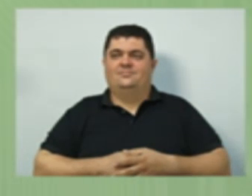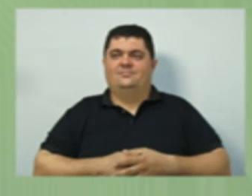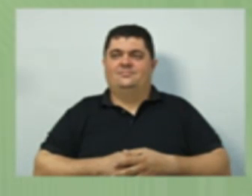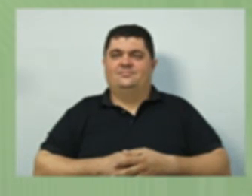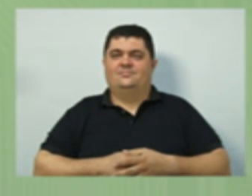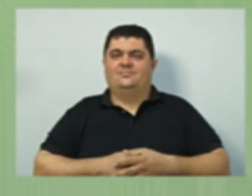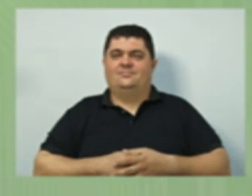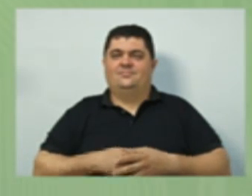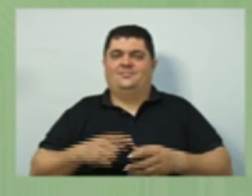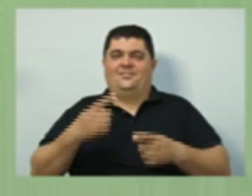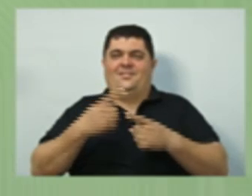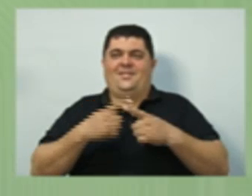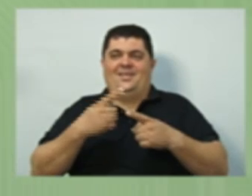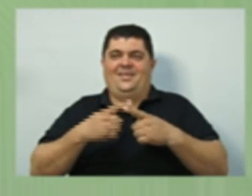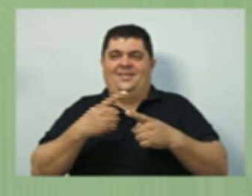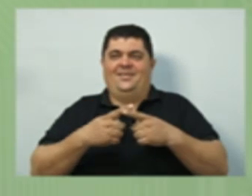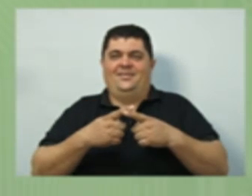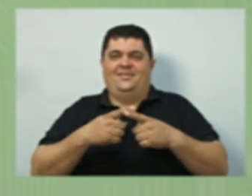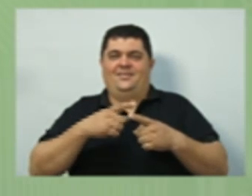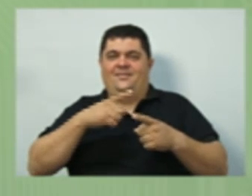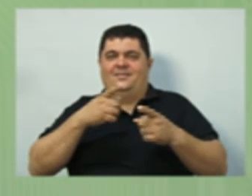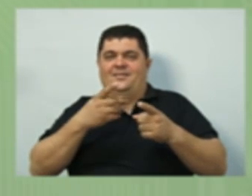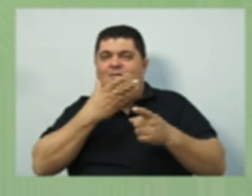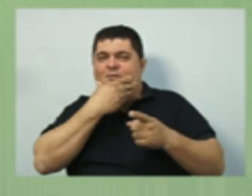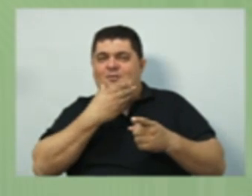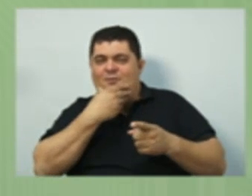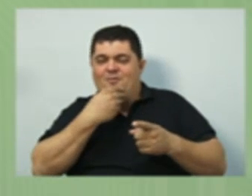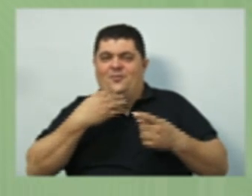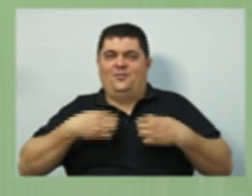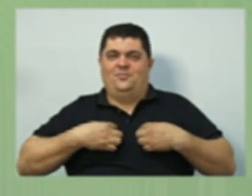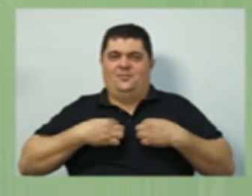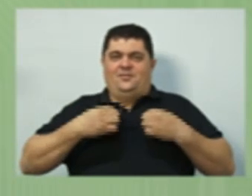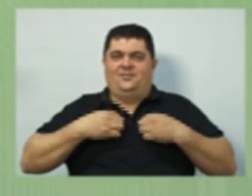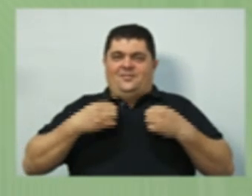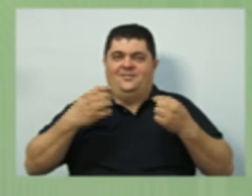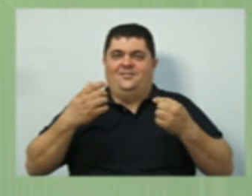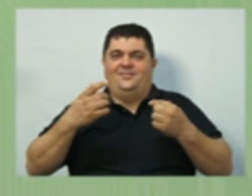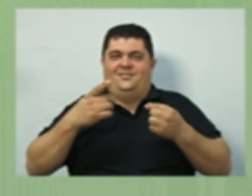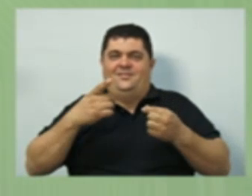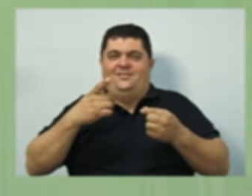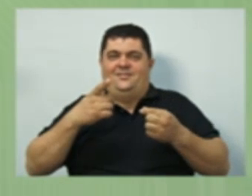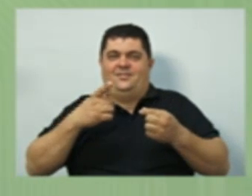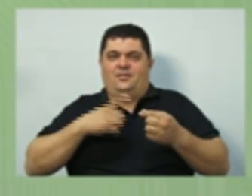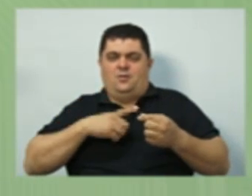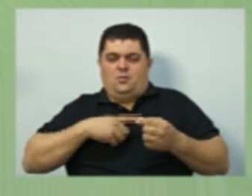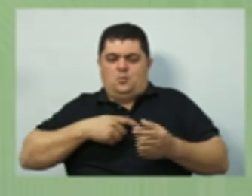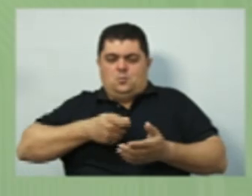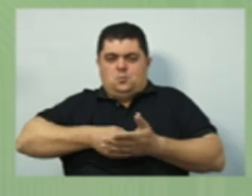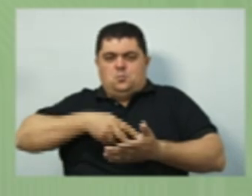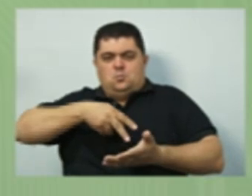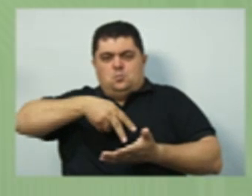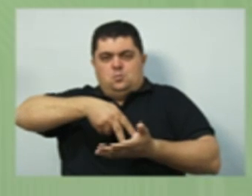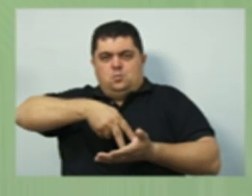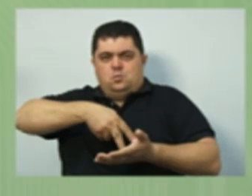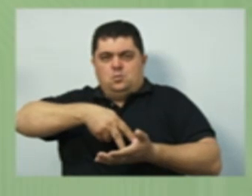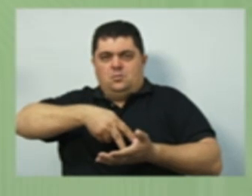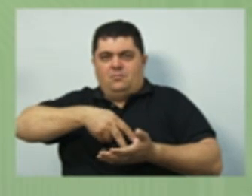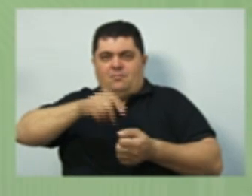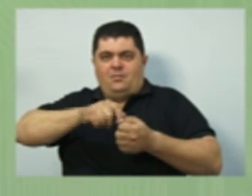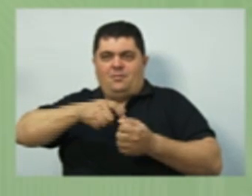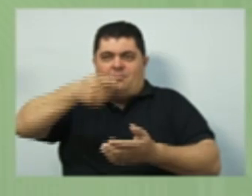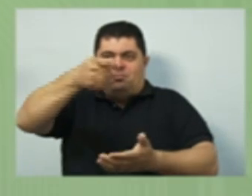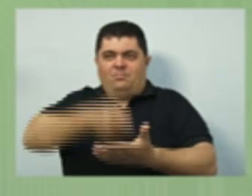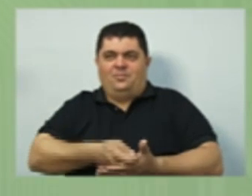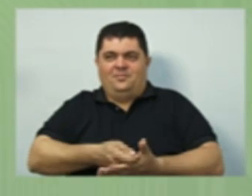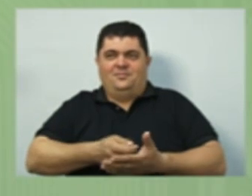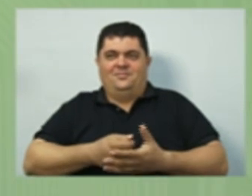Por que que o homem, que aparentemente por suas vestes estaria investido de autoridade para o exercício do poder sobre o